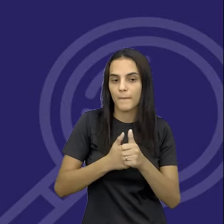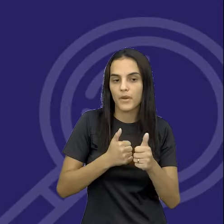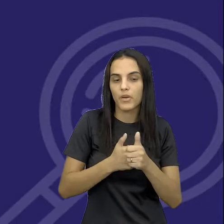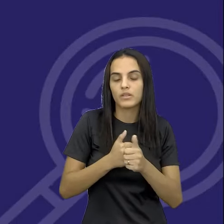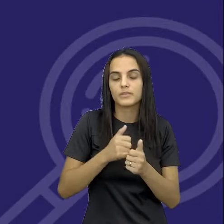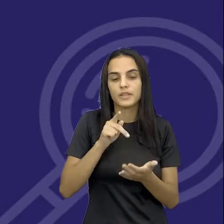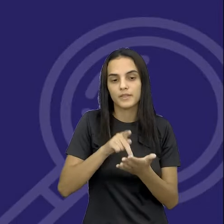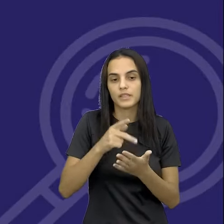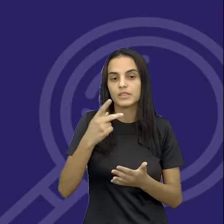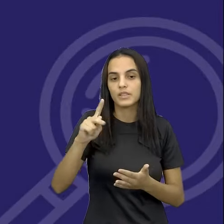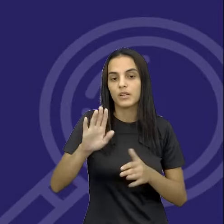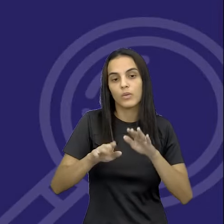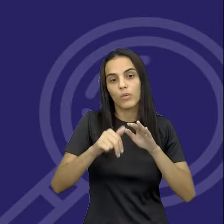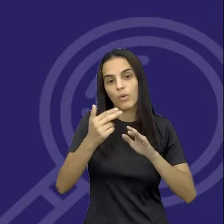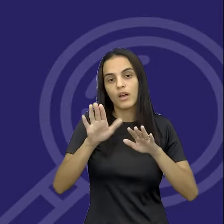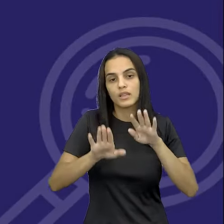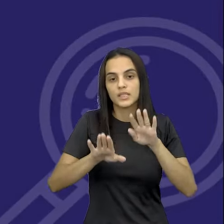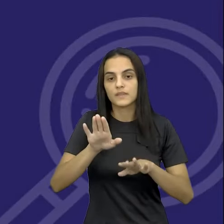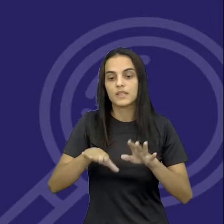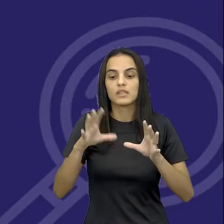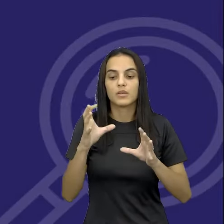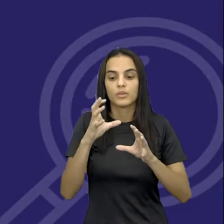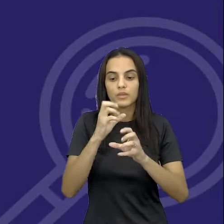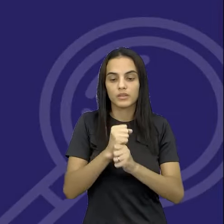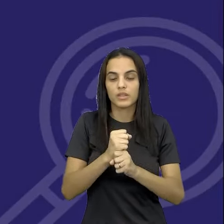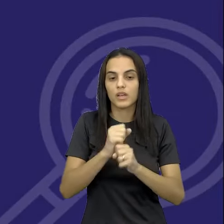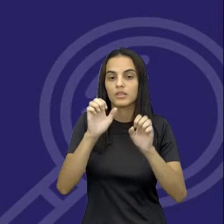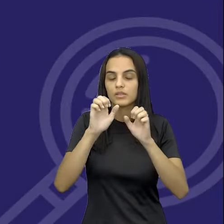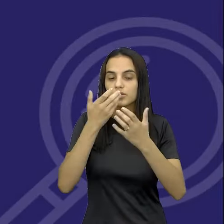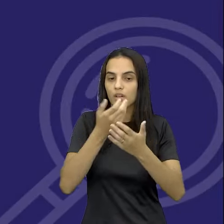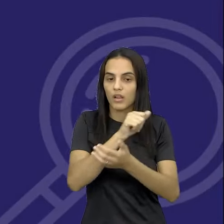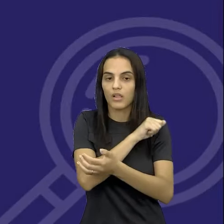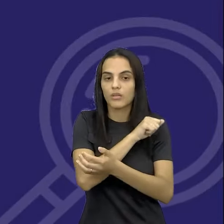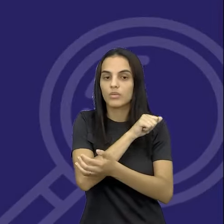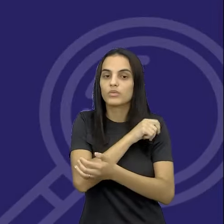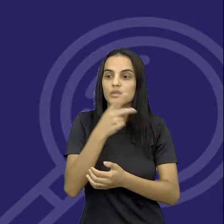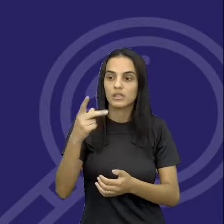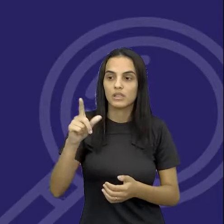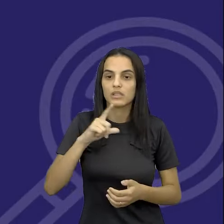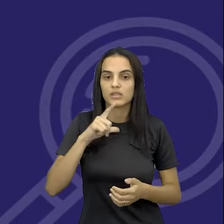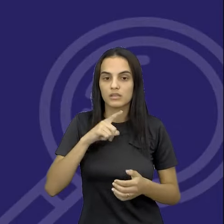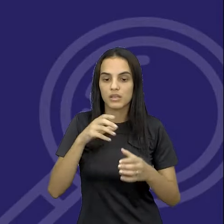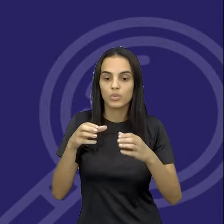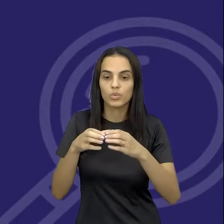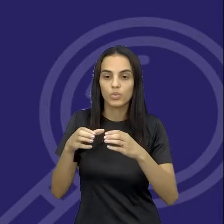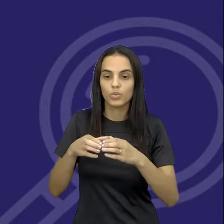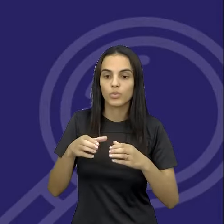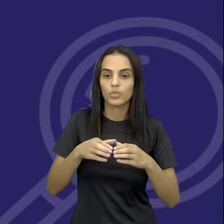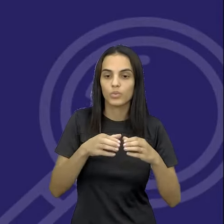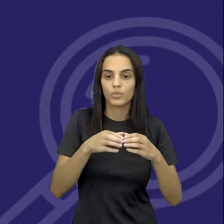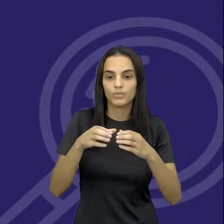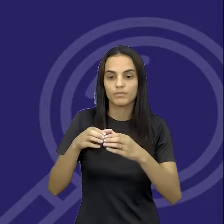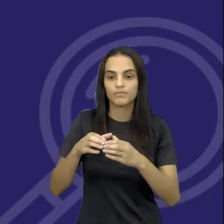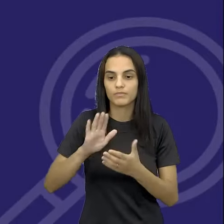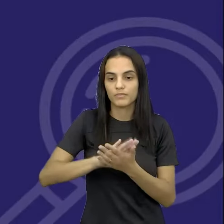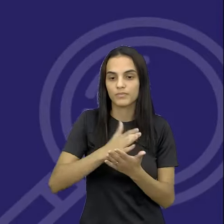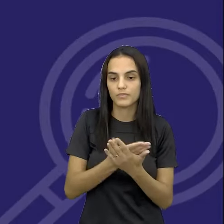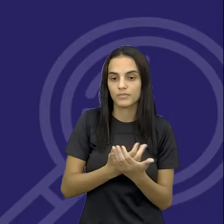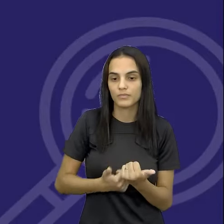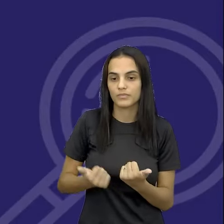da realidade dele, ou às vezes com a quantidade de estudantes que eles têm em turma, né, que tem ali na